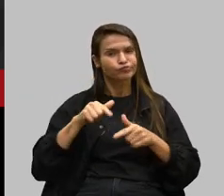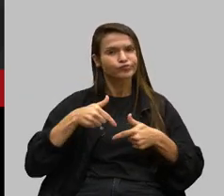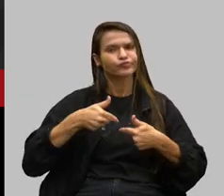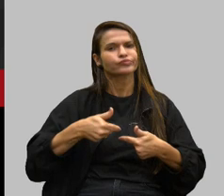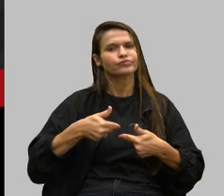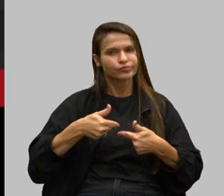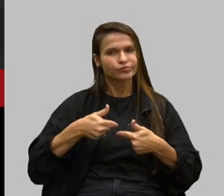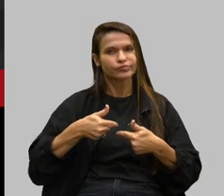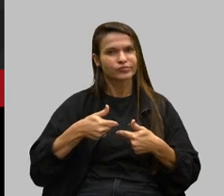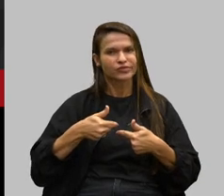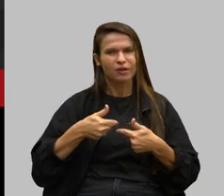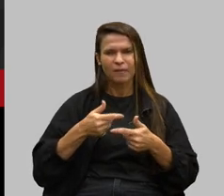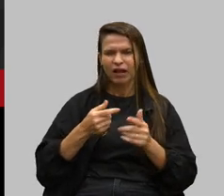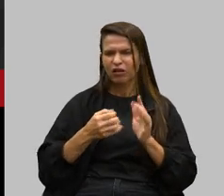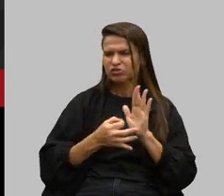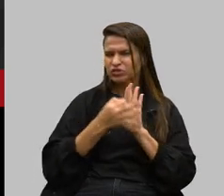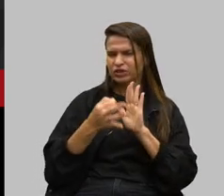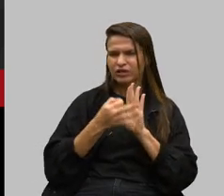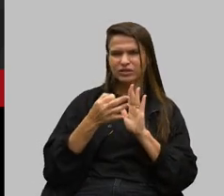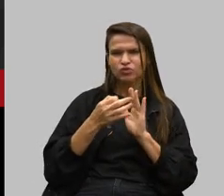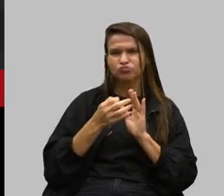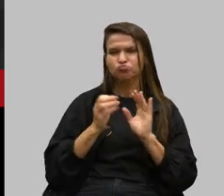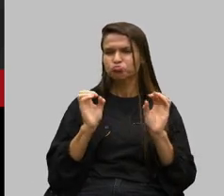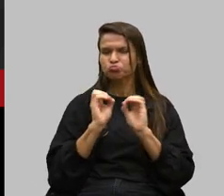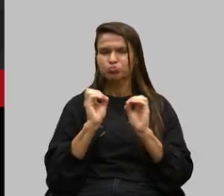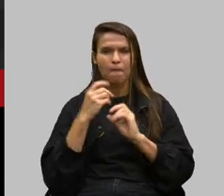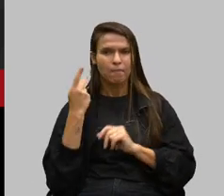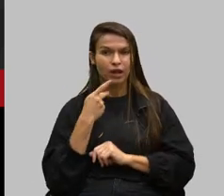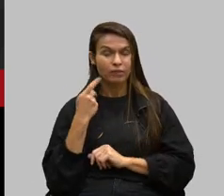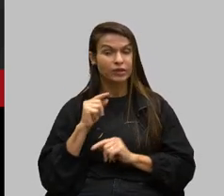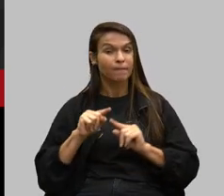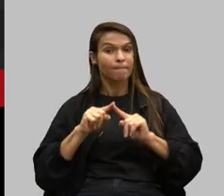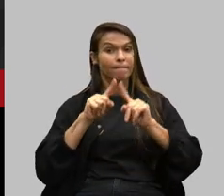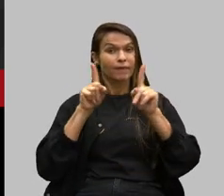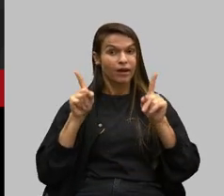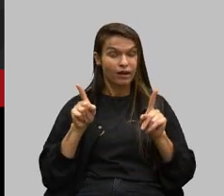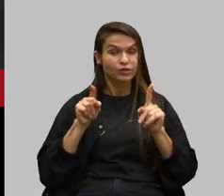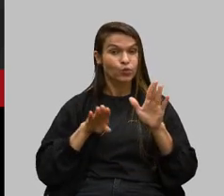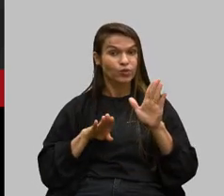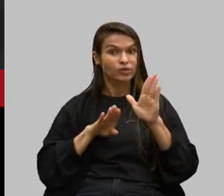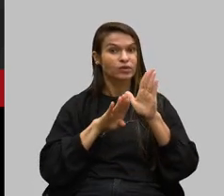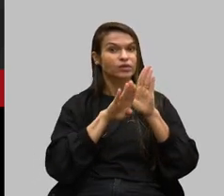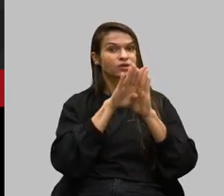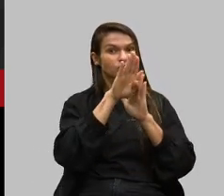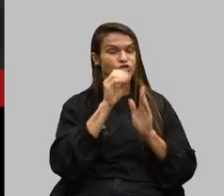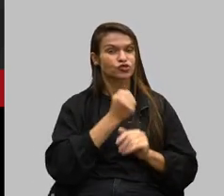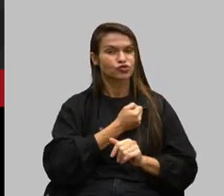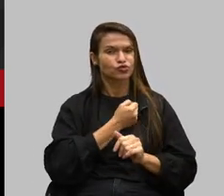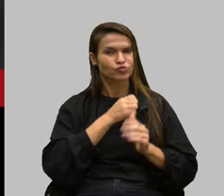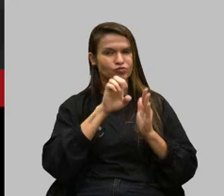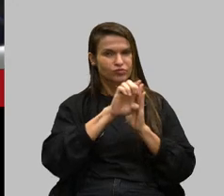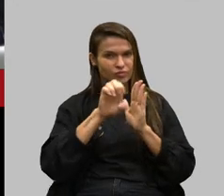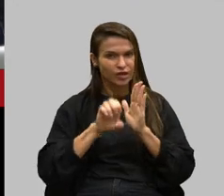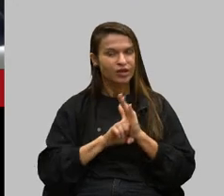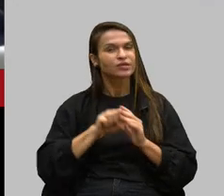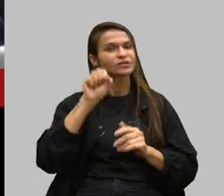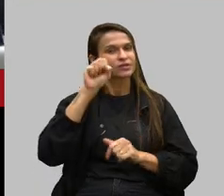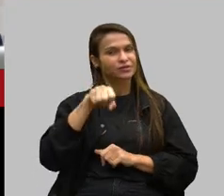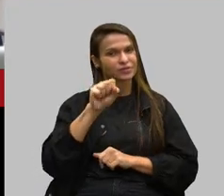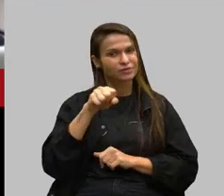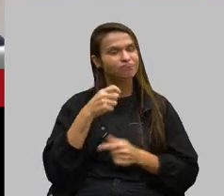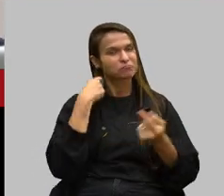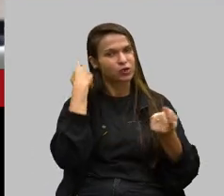nenhuma indicação de nenhum parlamentar mas o crescimento do número de emendas É sim algo